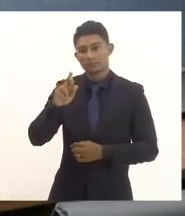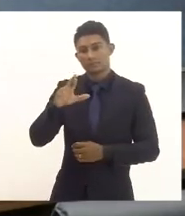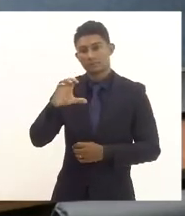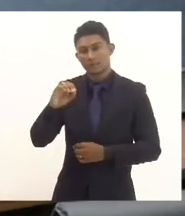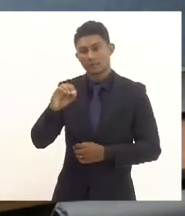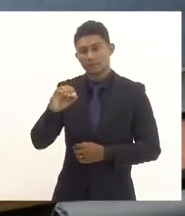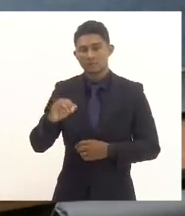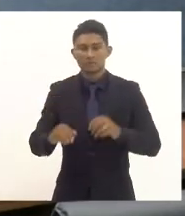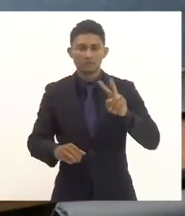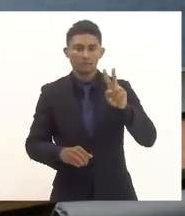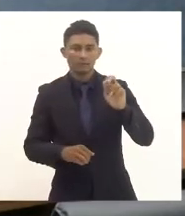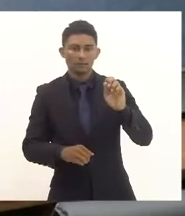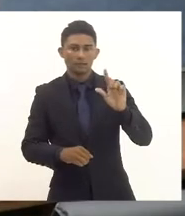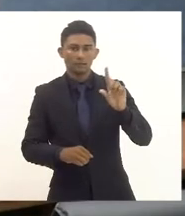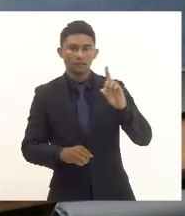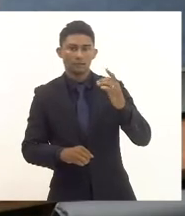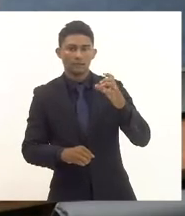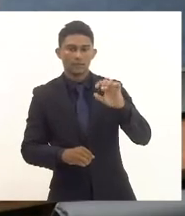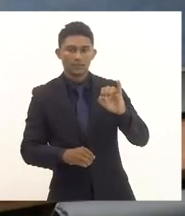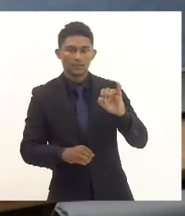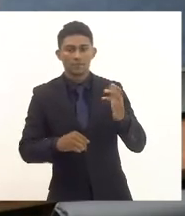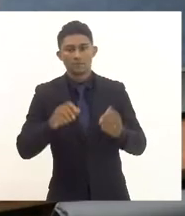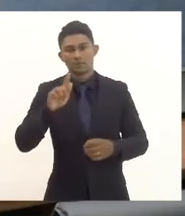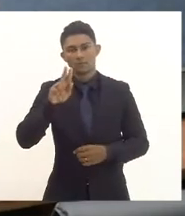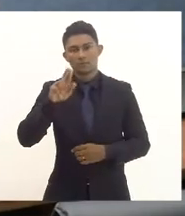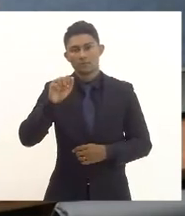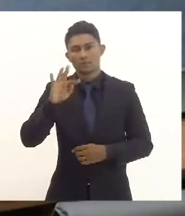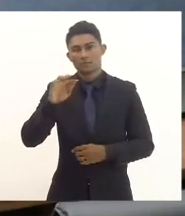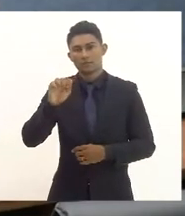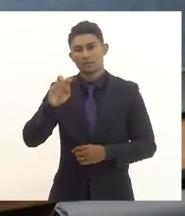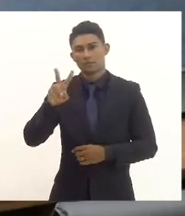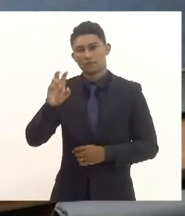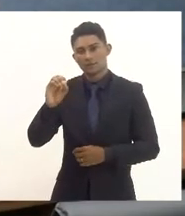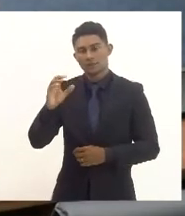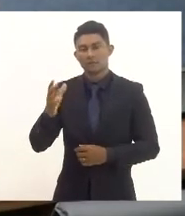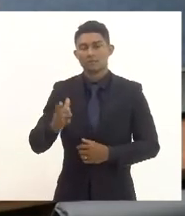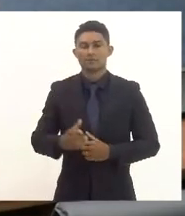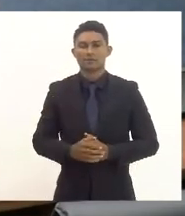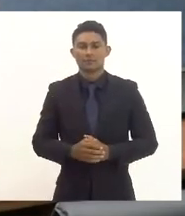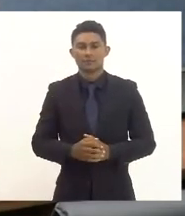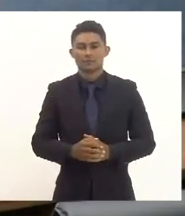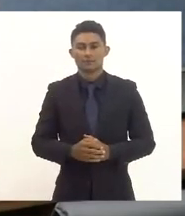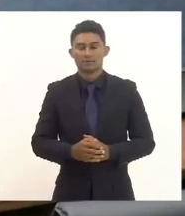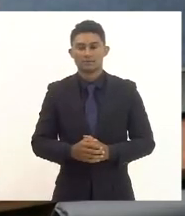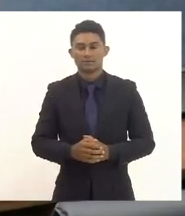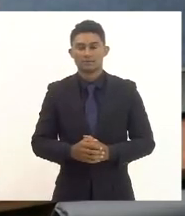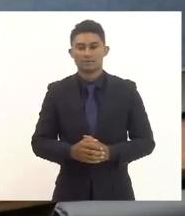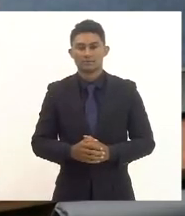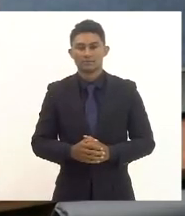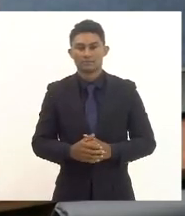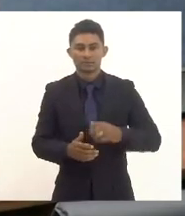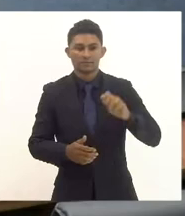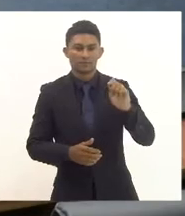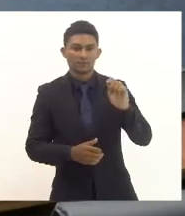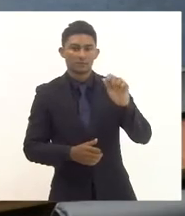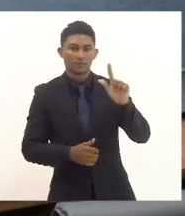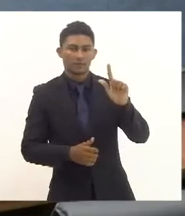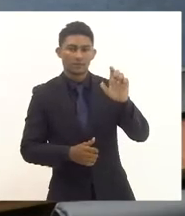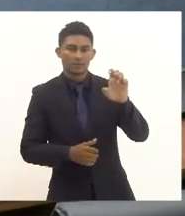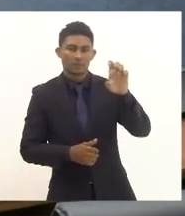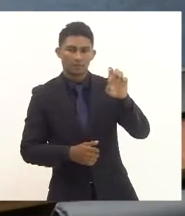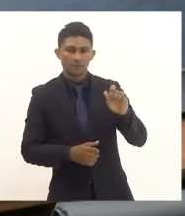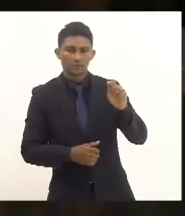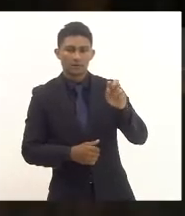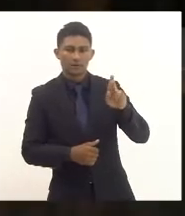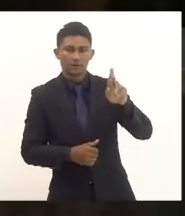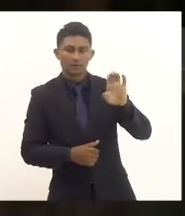Pacheco e deputado Valdeci Deputado Gustavo Schmidt Deputado Alexandre knoplock